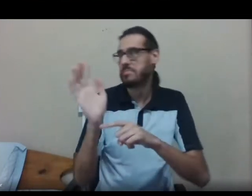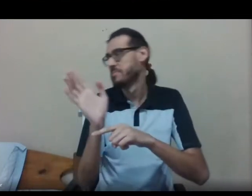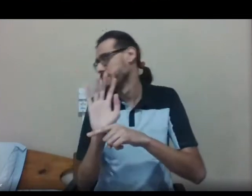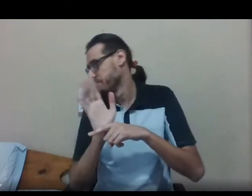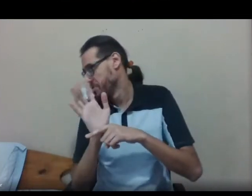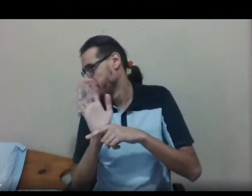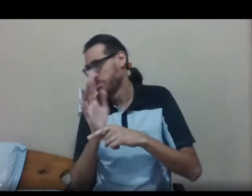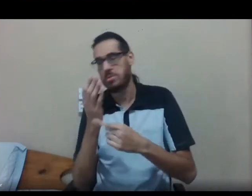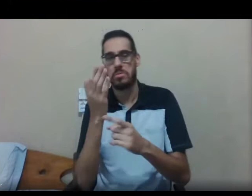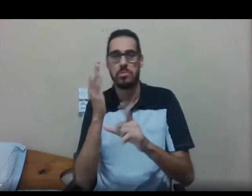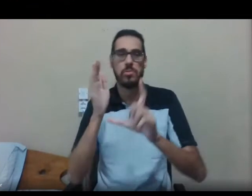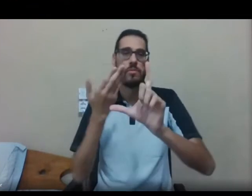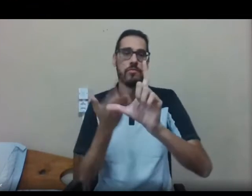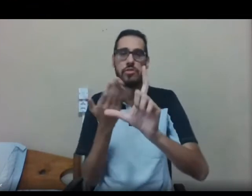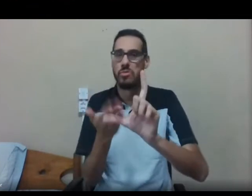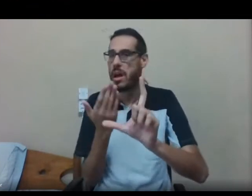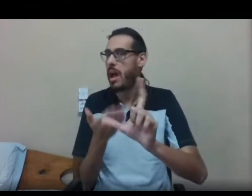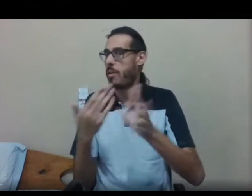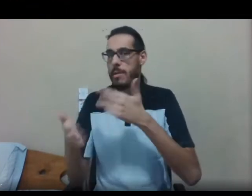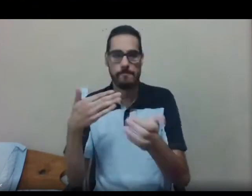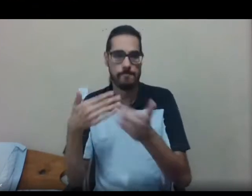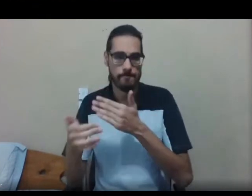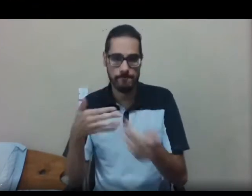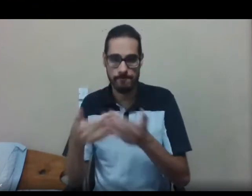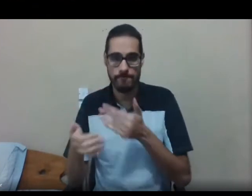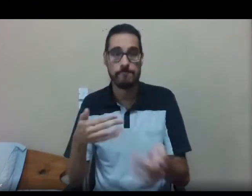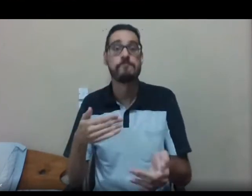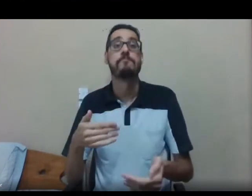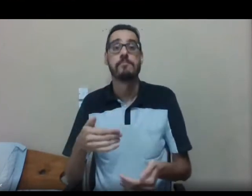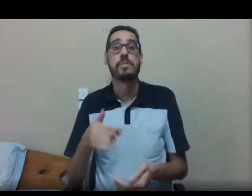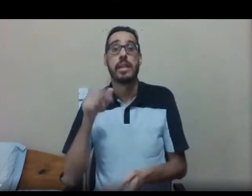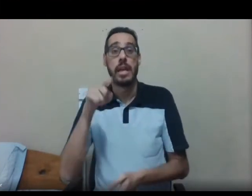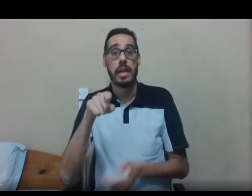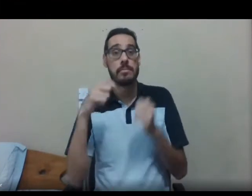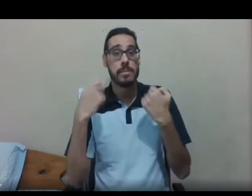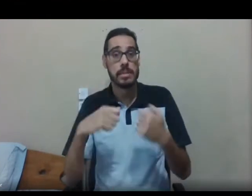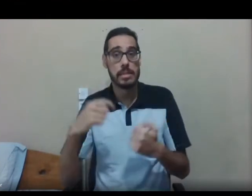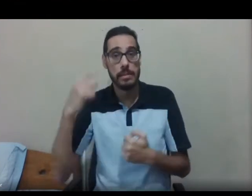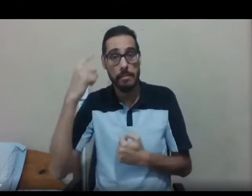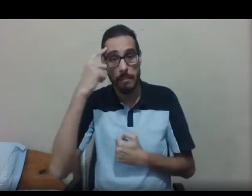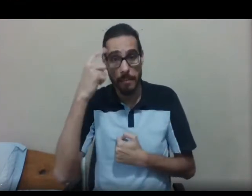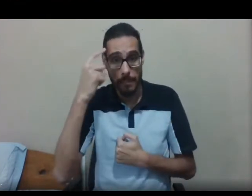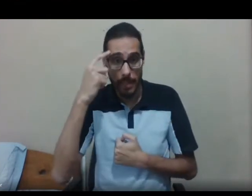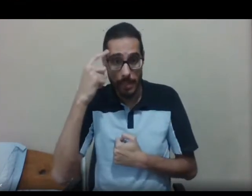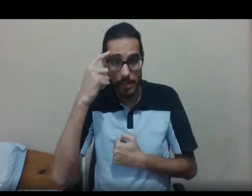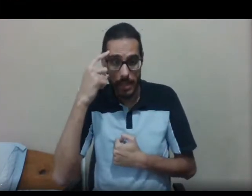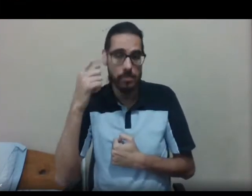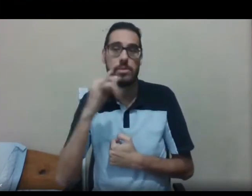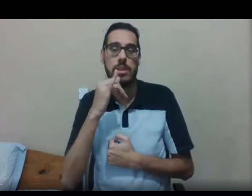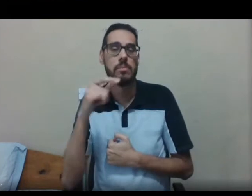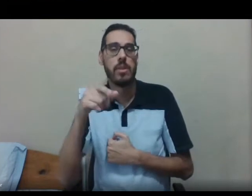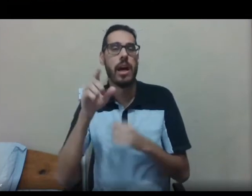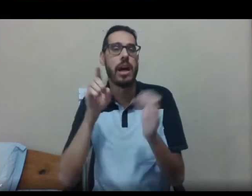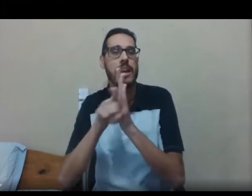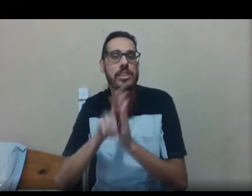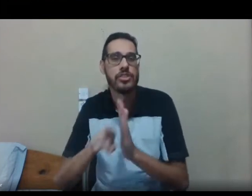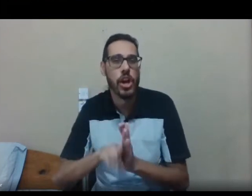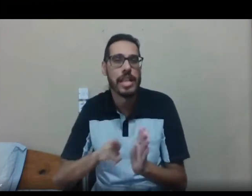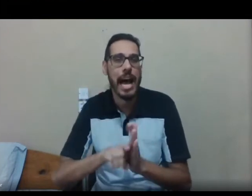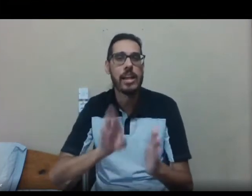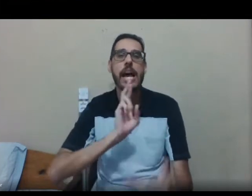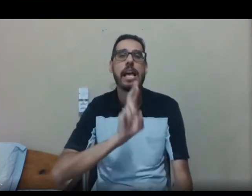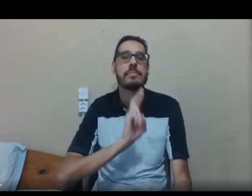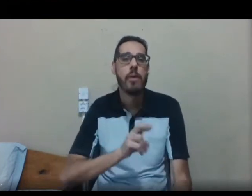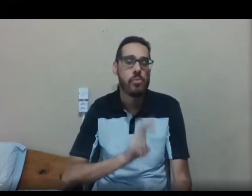que cabe aos estudantes nesse percurso, né? E aí também tem os critérios